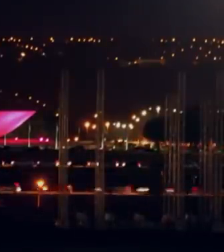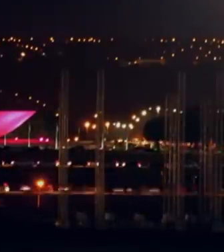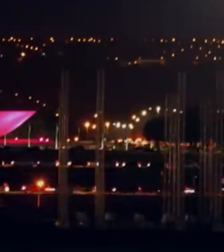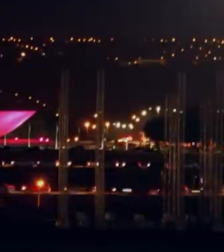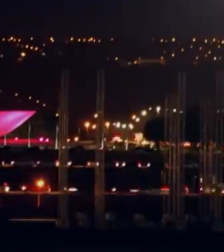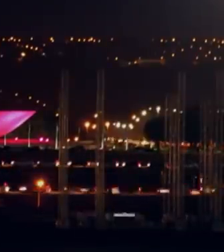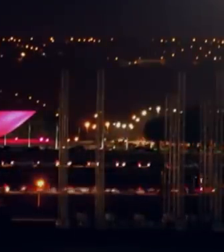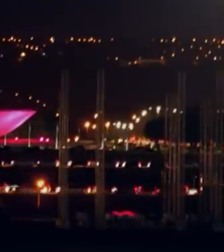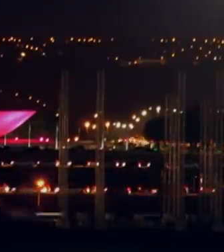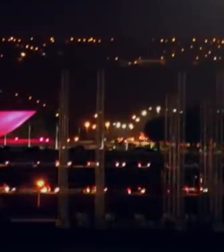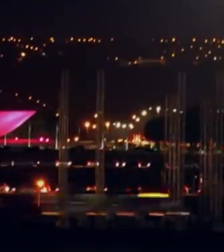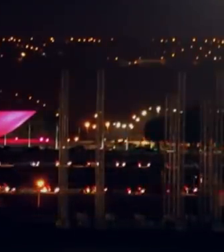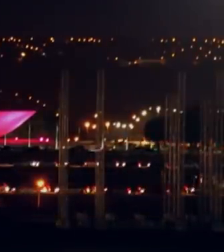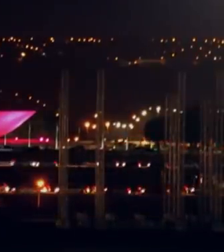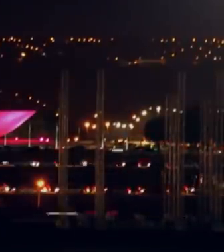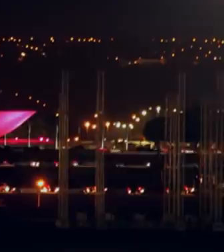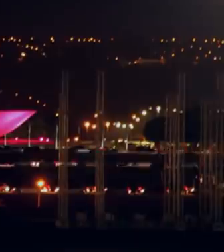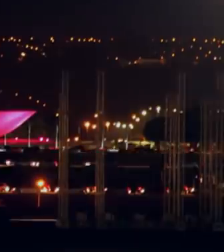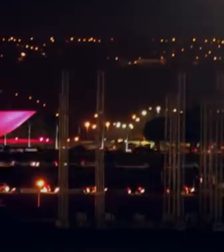aí